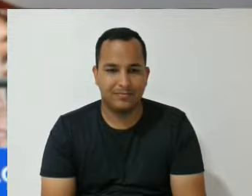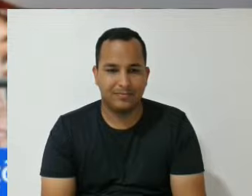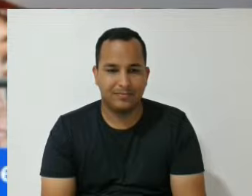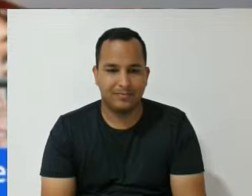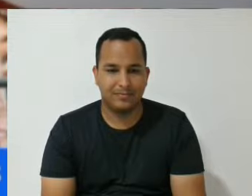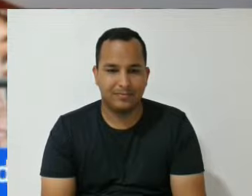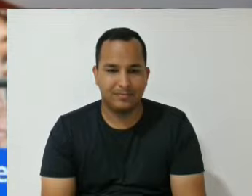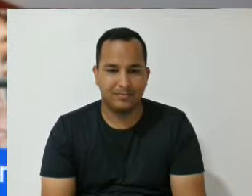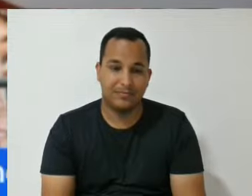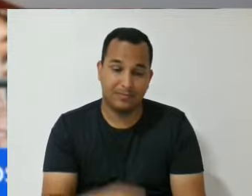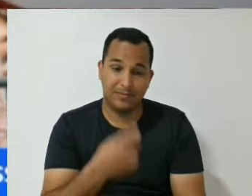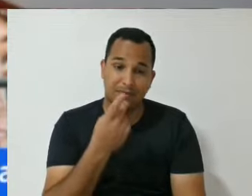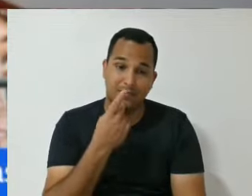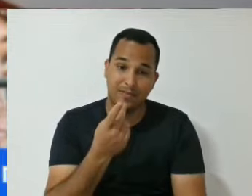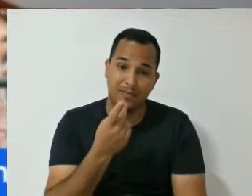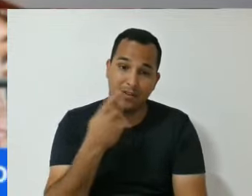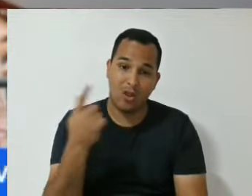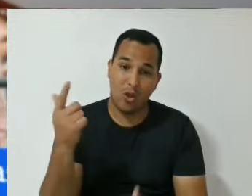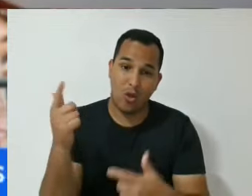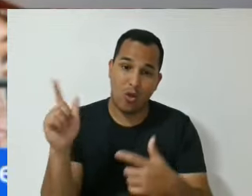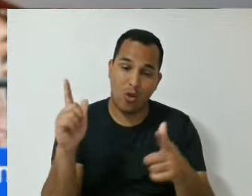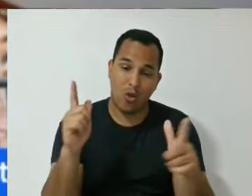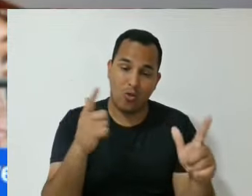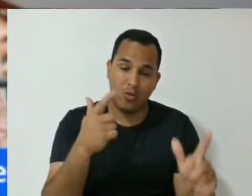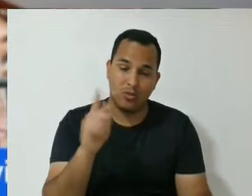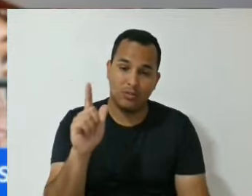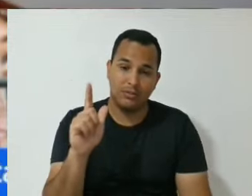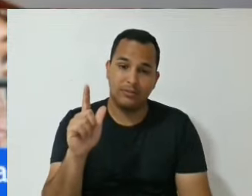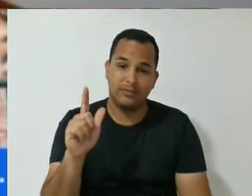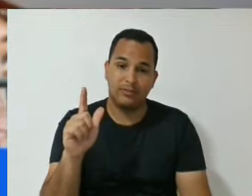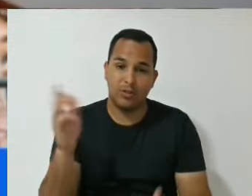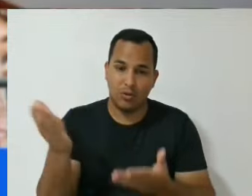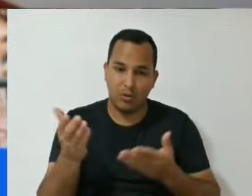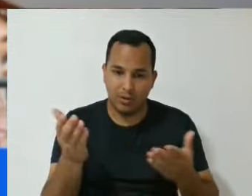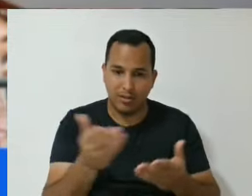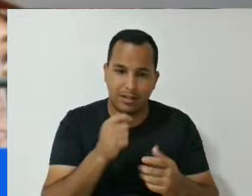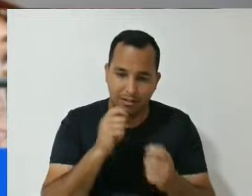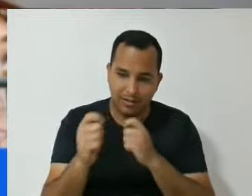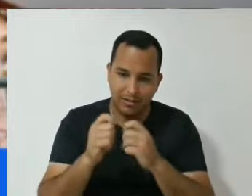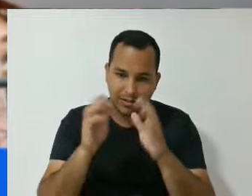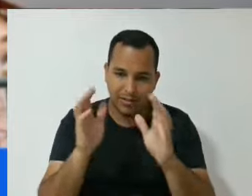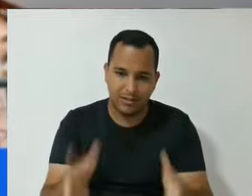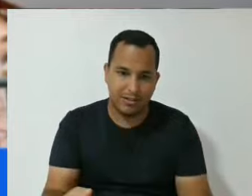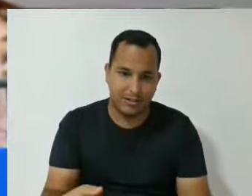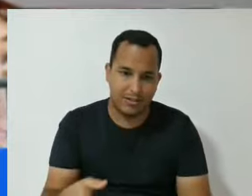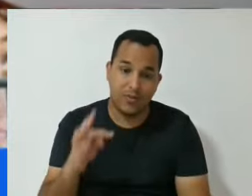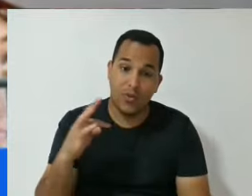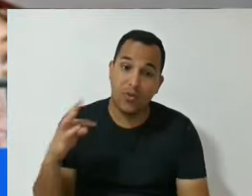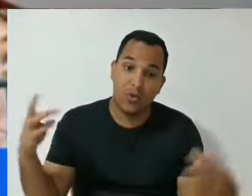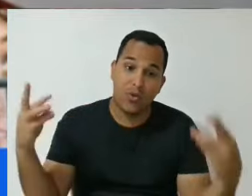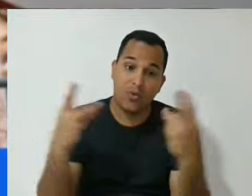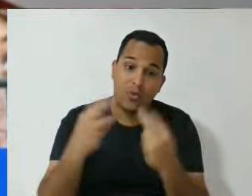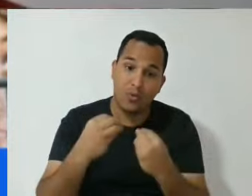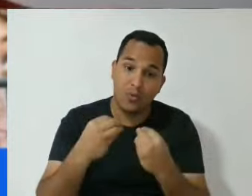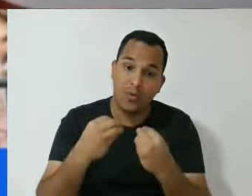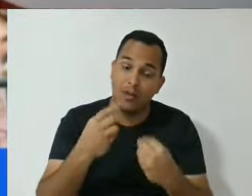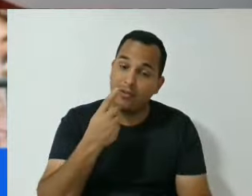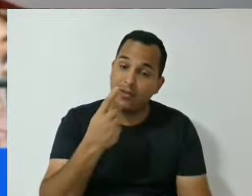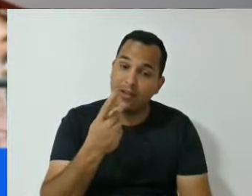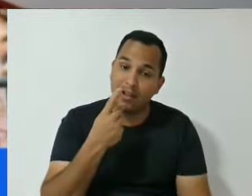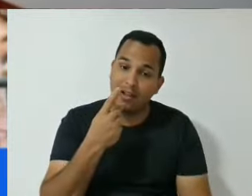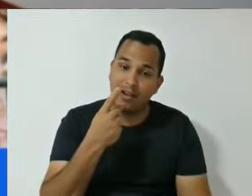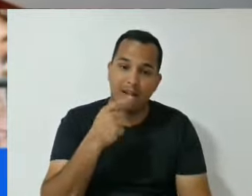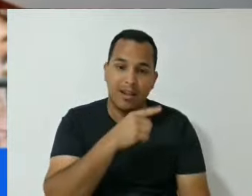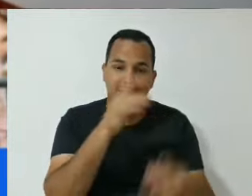falando, as outras, nossos outros convidados entrevistados, todos eles pontuaram essa questão dessa